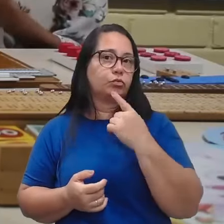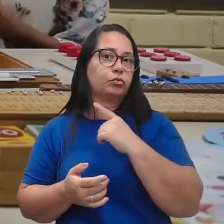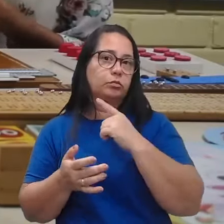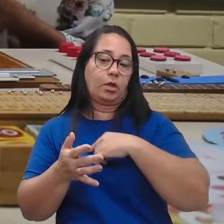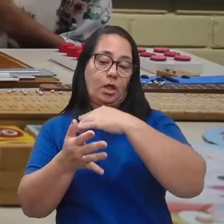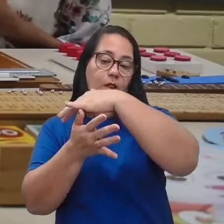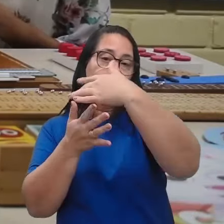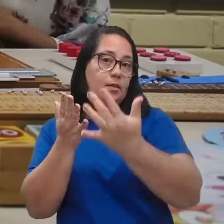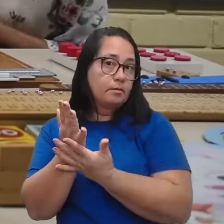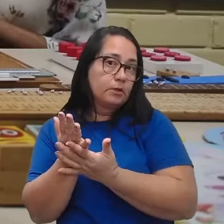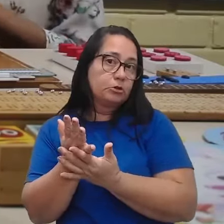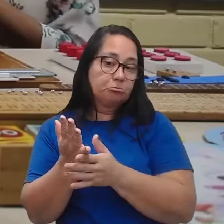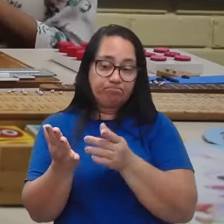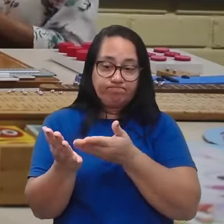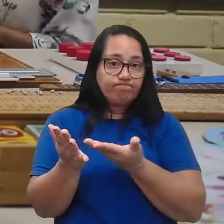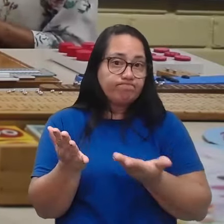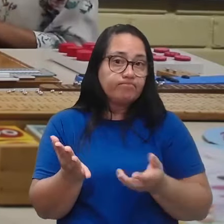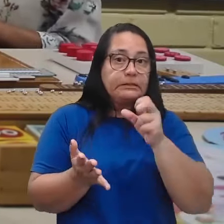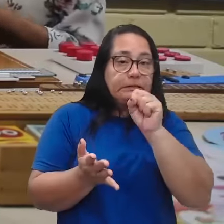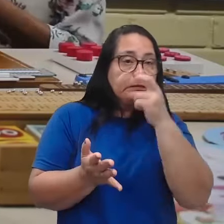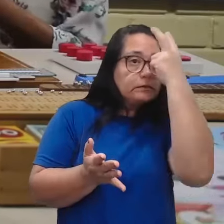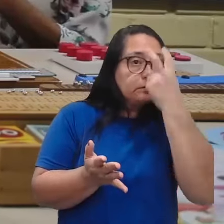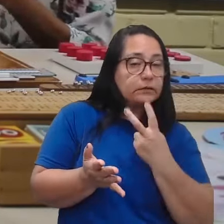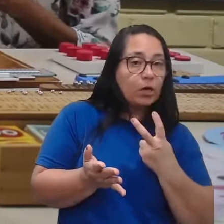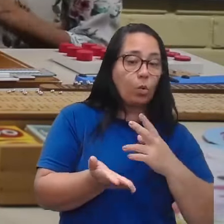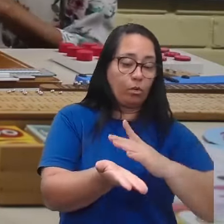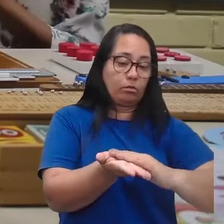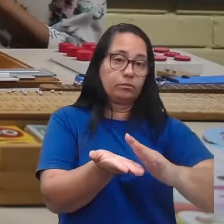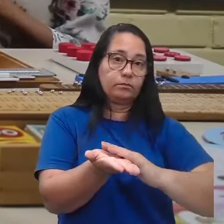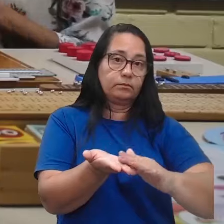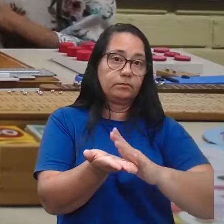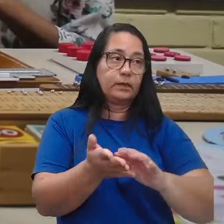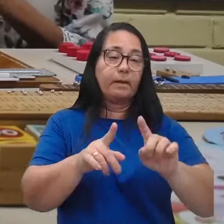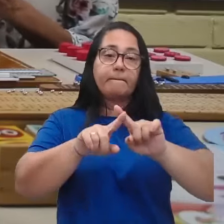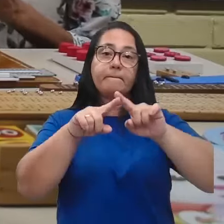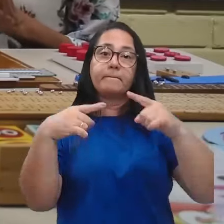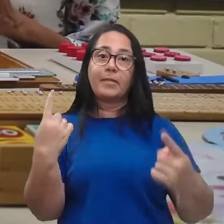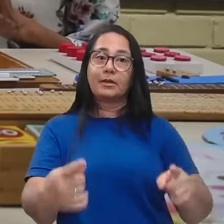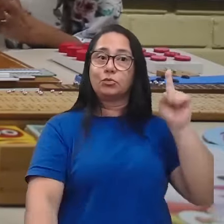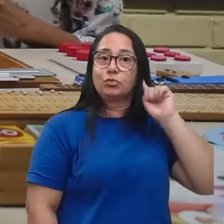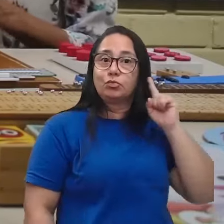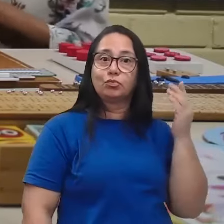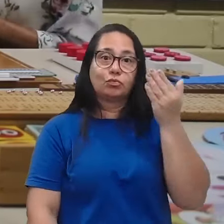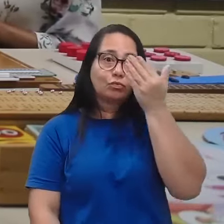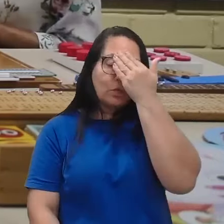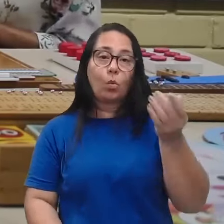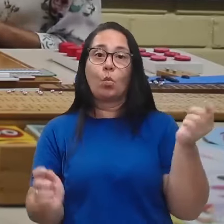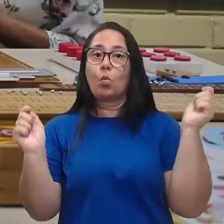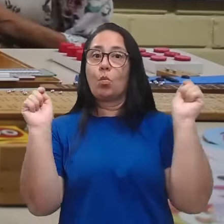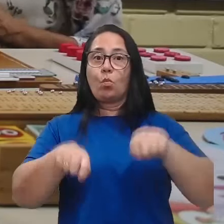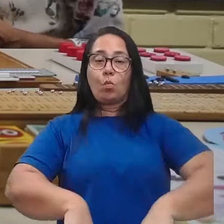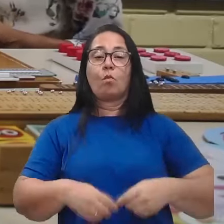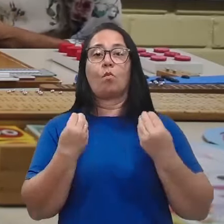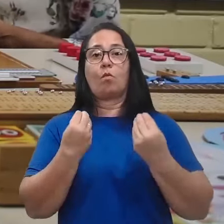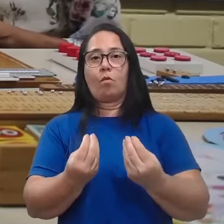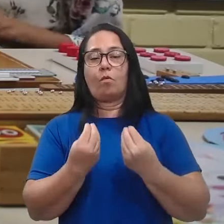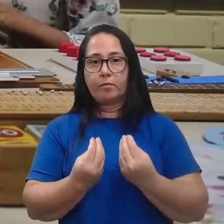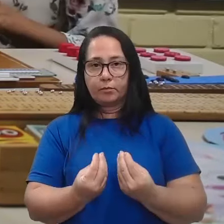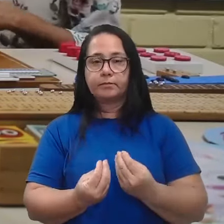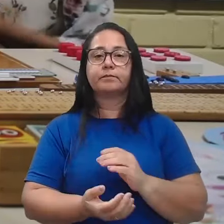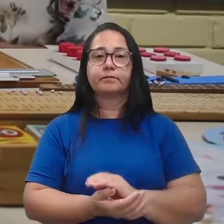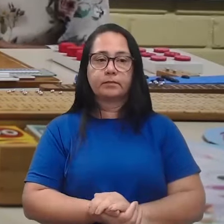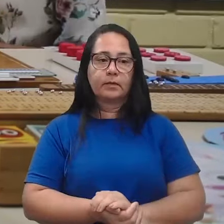menos a Libras Tati, se ele fosse cego, teria o braille Tati, ou escrita do braille, mas ele não era nem surdo, nem cego,